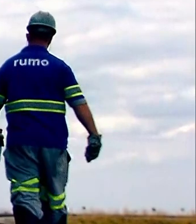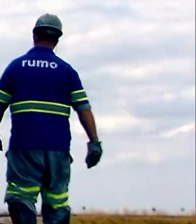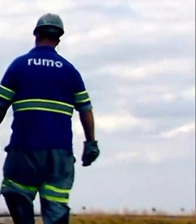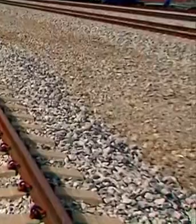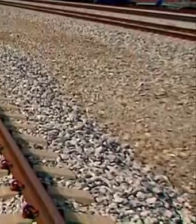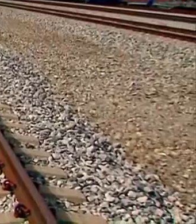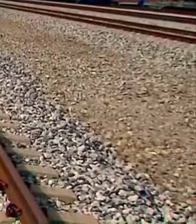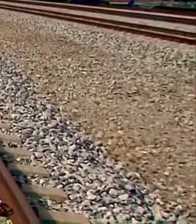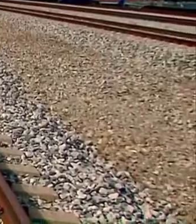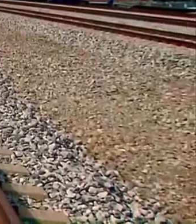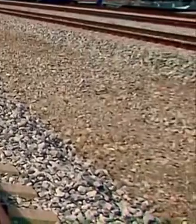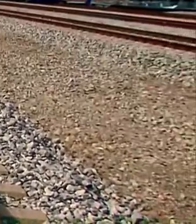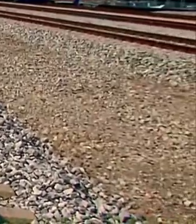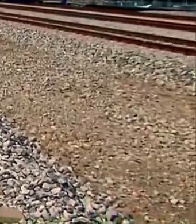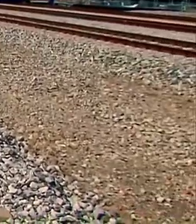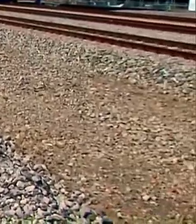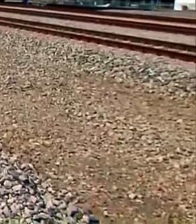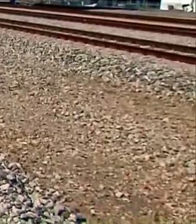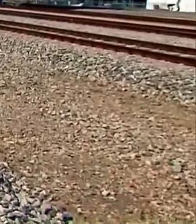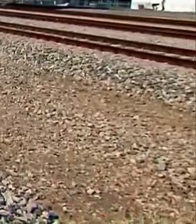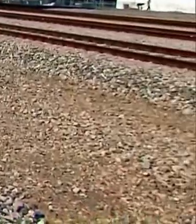Tchau, tchau.